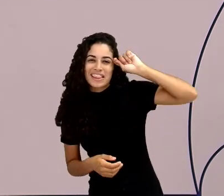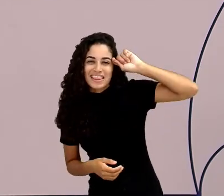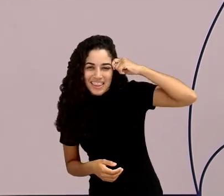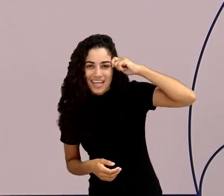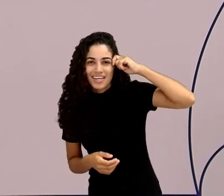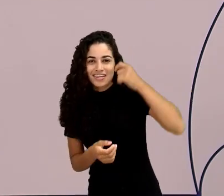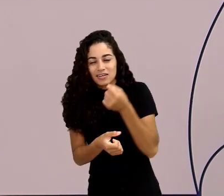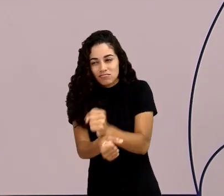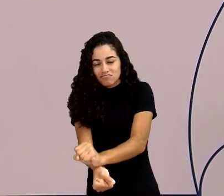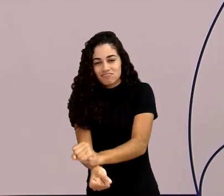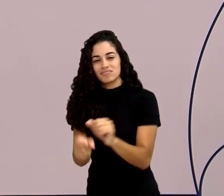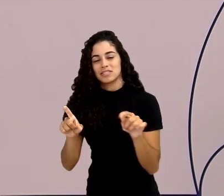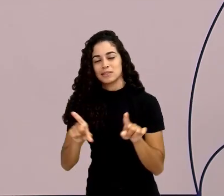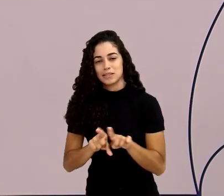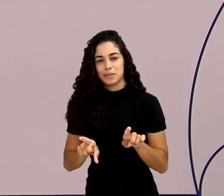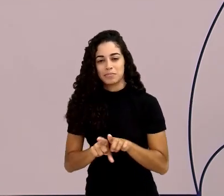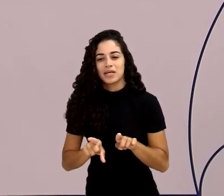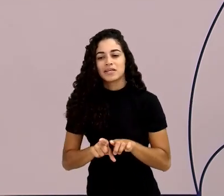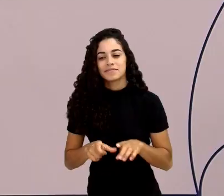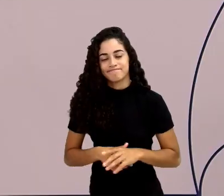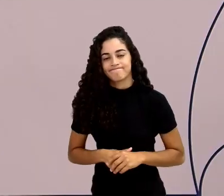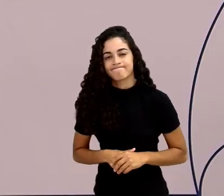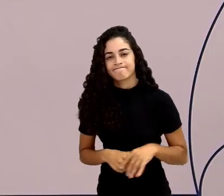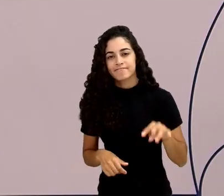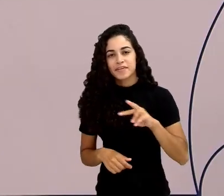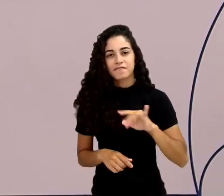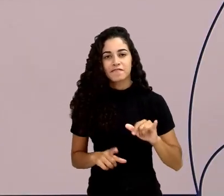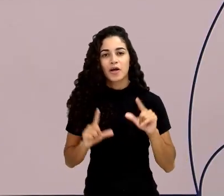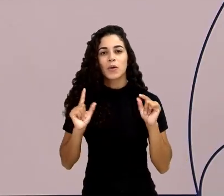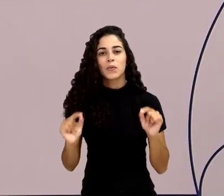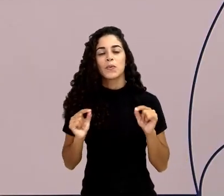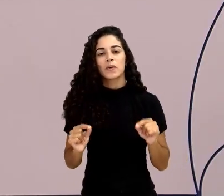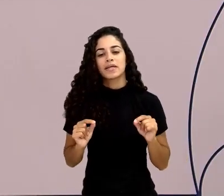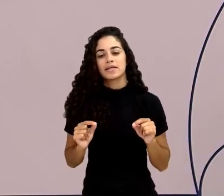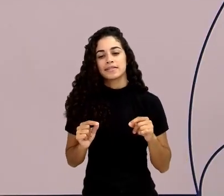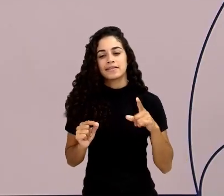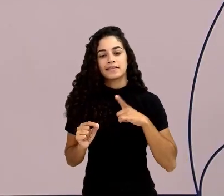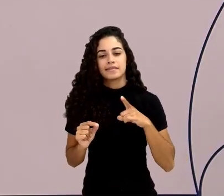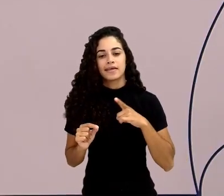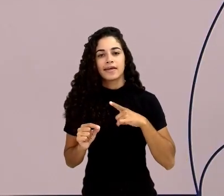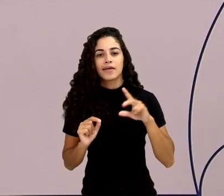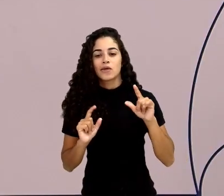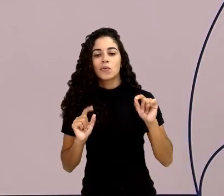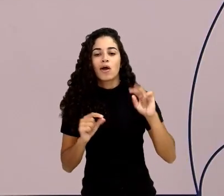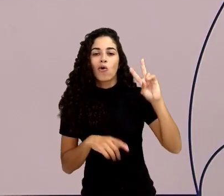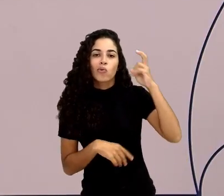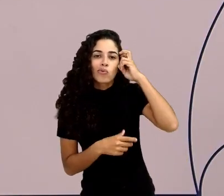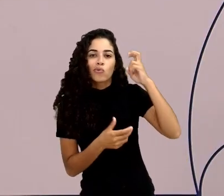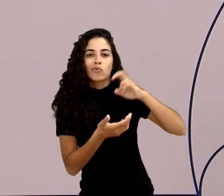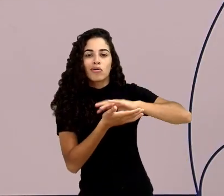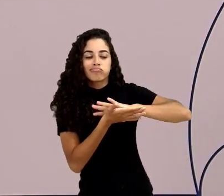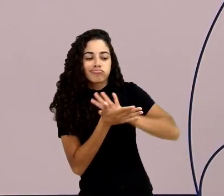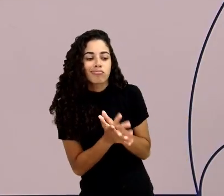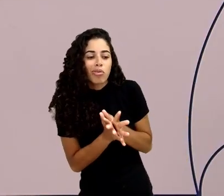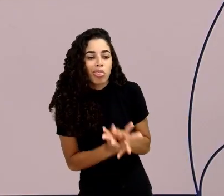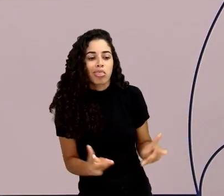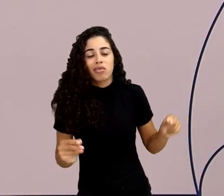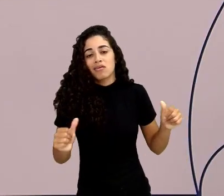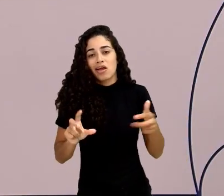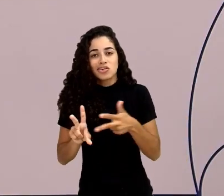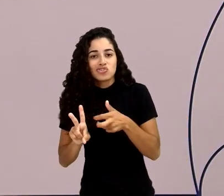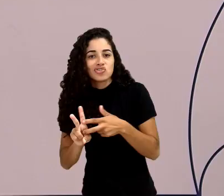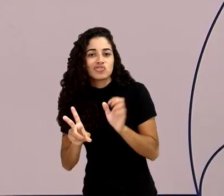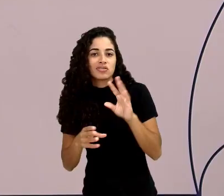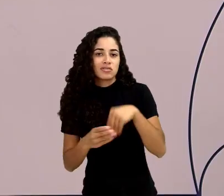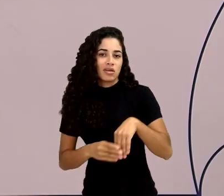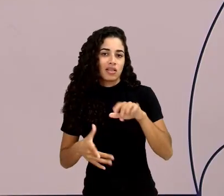ser vai contribuir para que a gente tenha a destruição, por exemplo, de culturas indígenas na